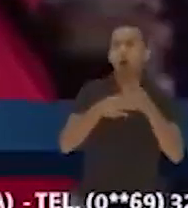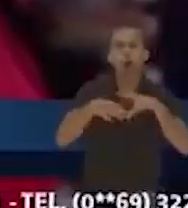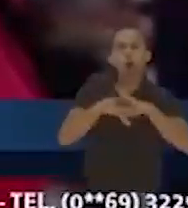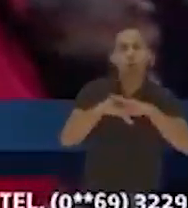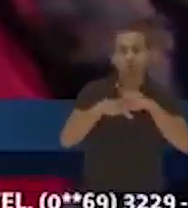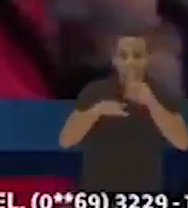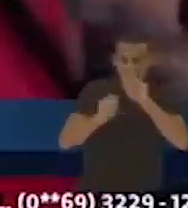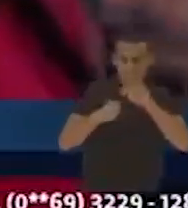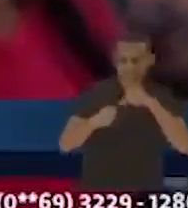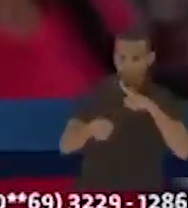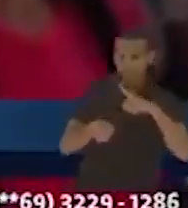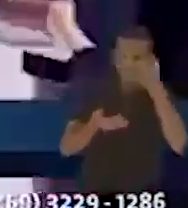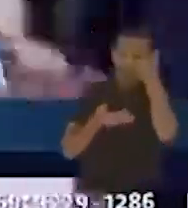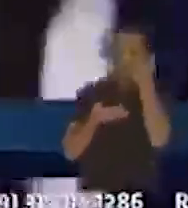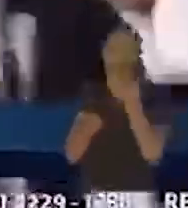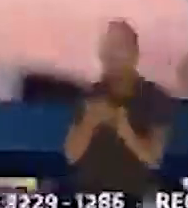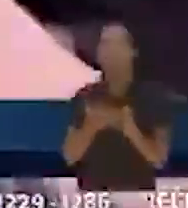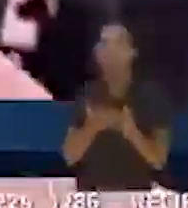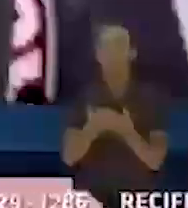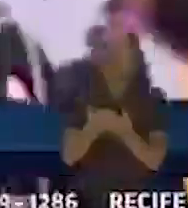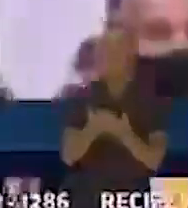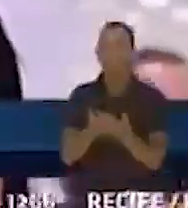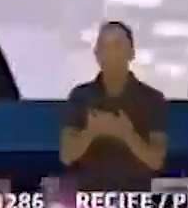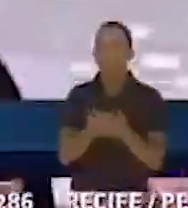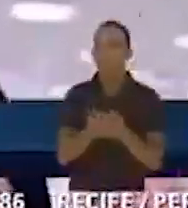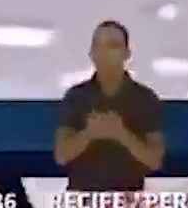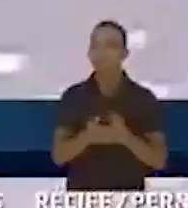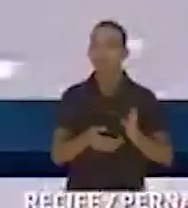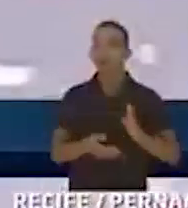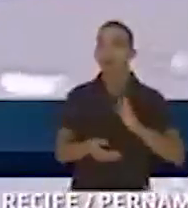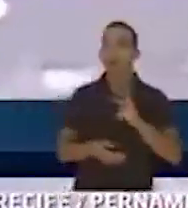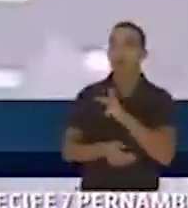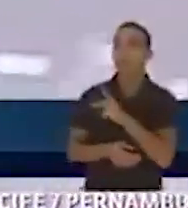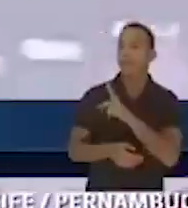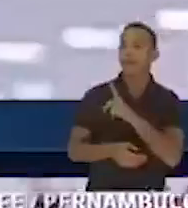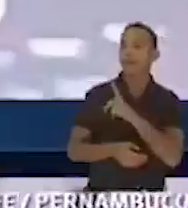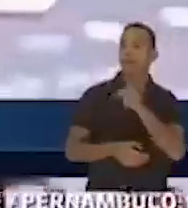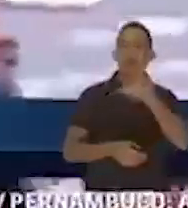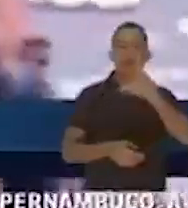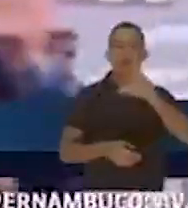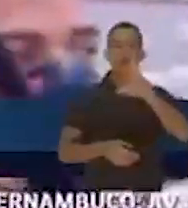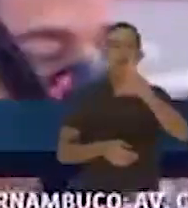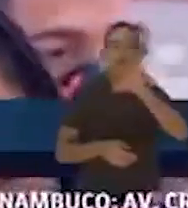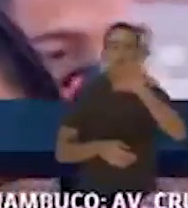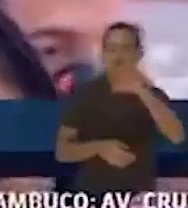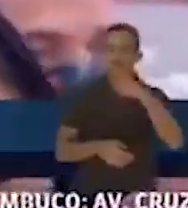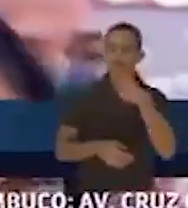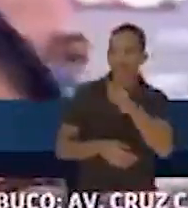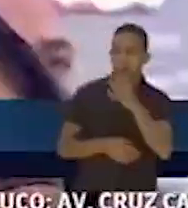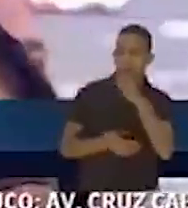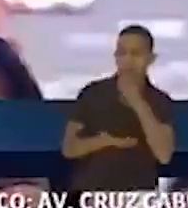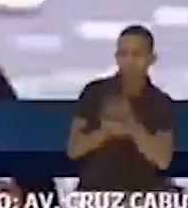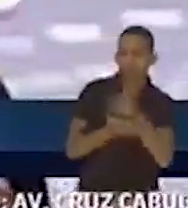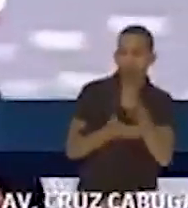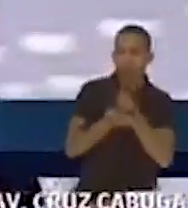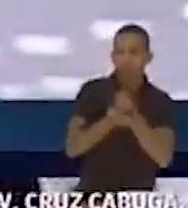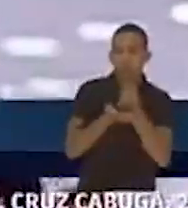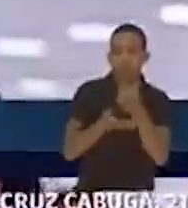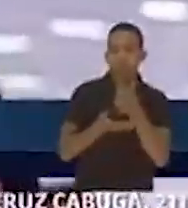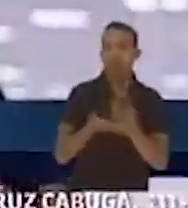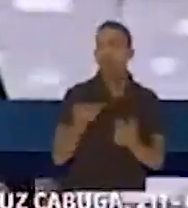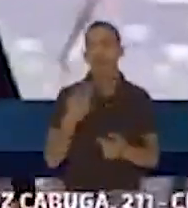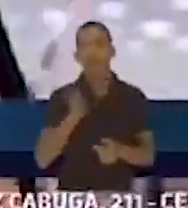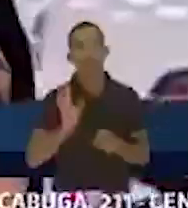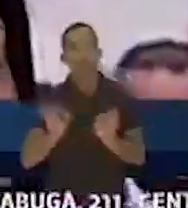os remédios aí, o bispo... Estou com os remédios aqui, ó. O bispo Luciano falou para você parar de tomar, não, né? Não, dois meses que eu já não tomo